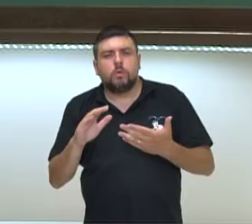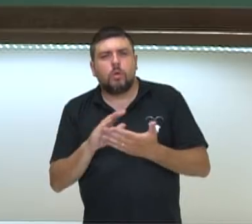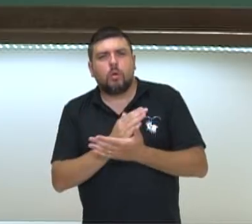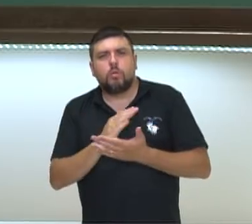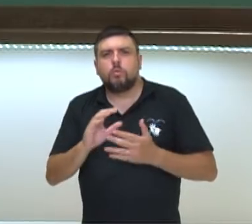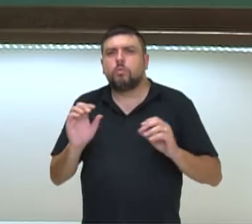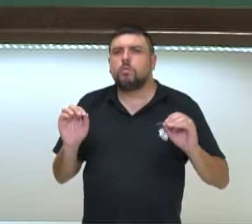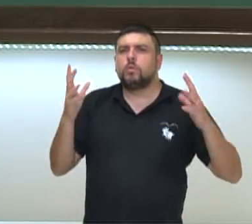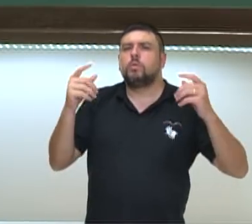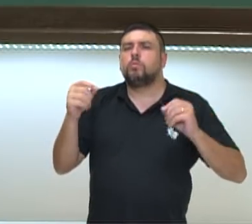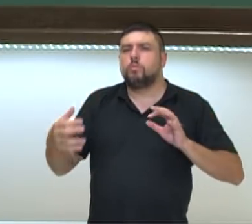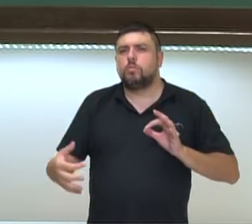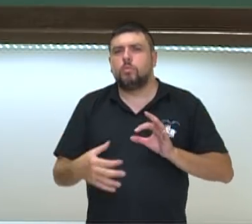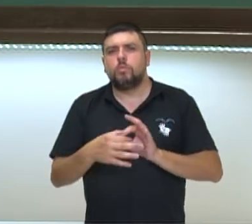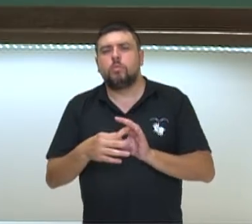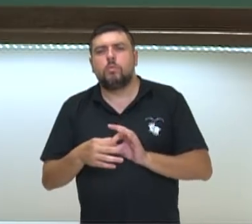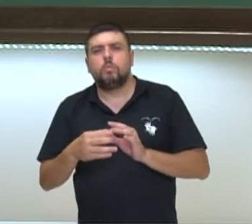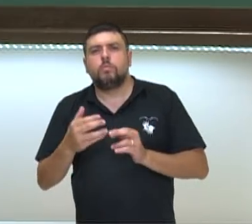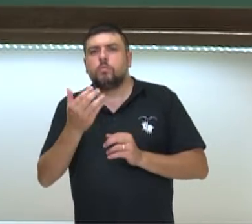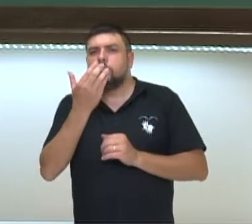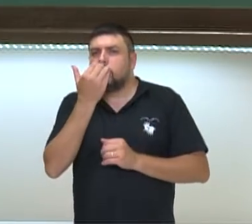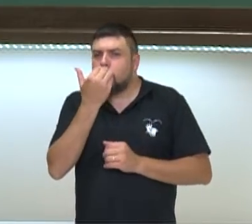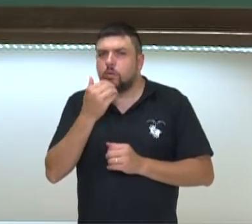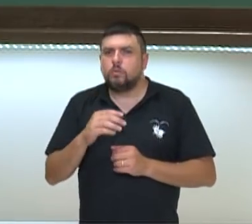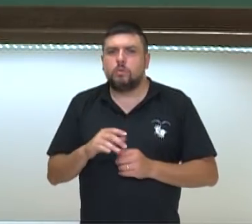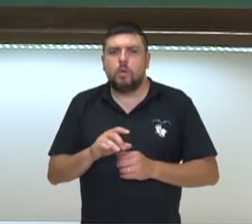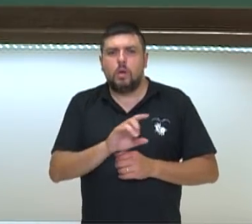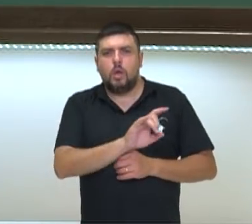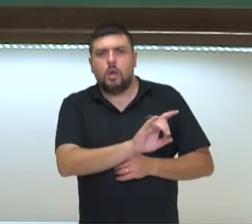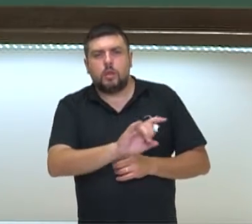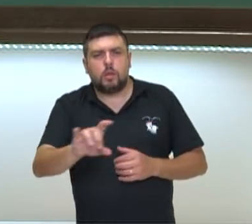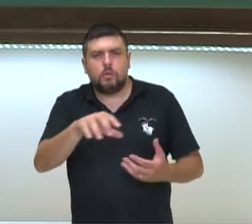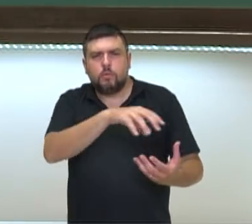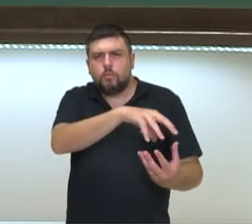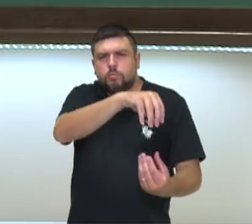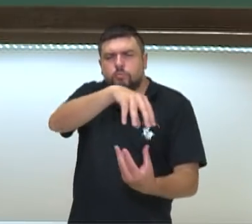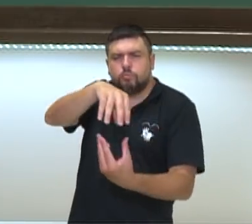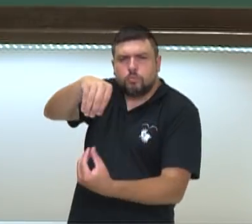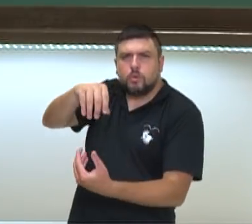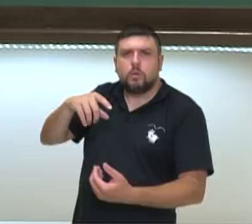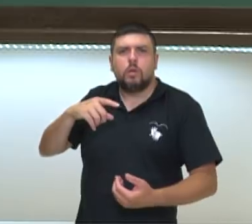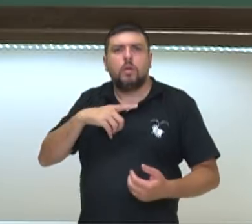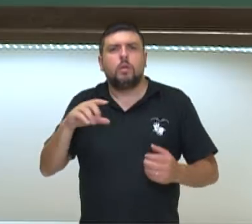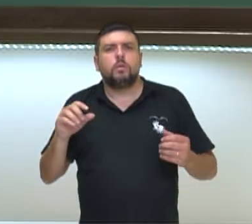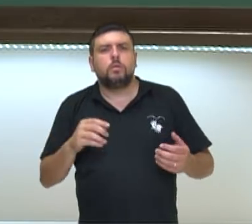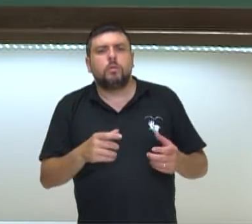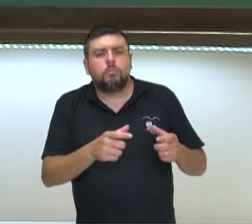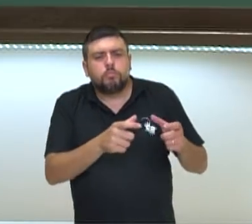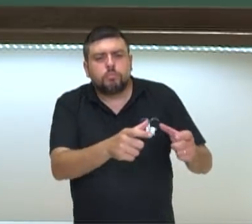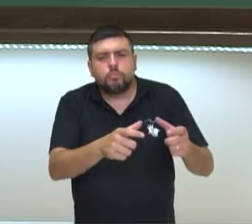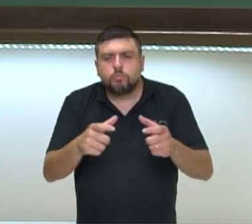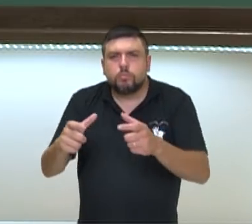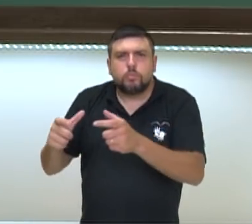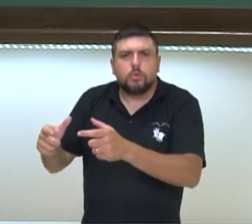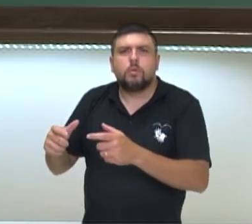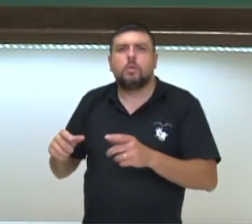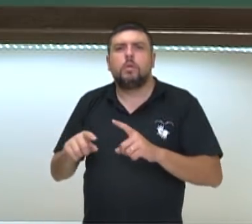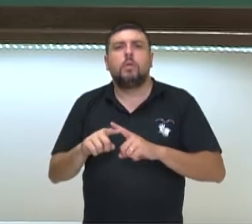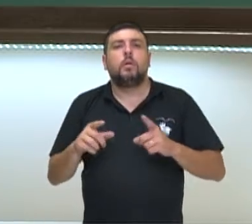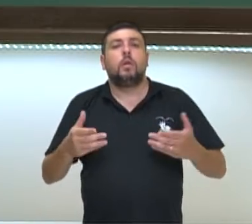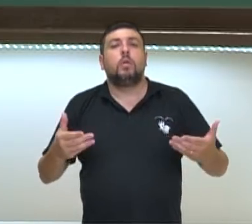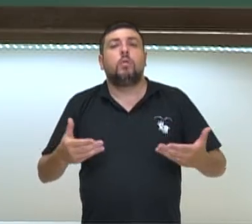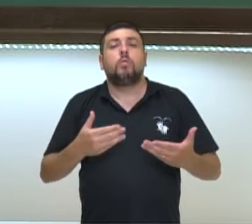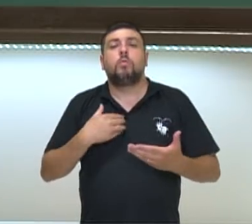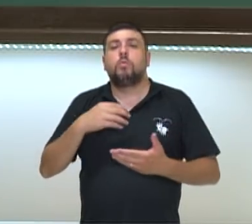todos eles ligados à alimentação, cada orixá tem um prato, tem festas, iniciações, mas hoje aprendemos